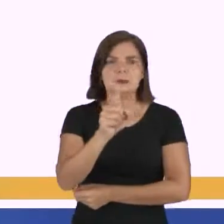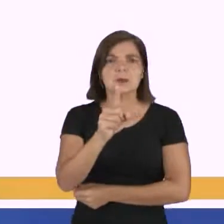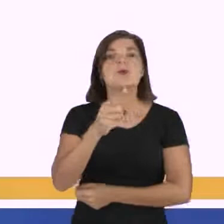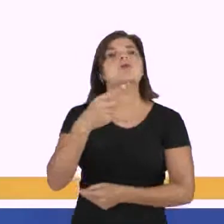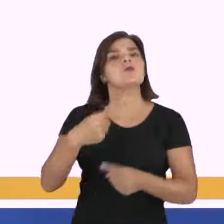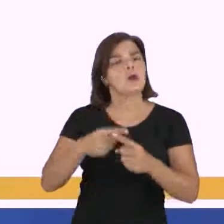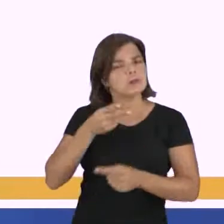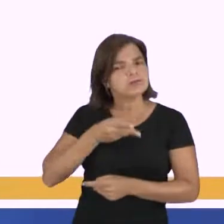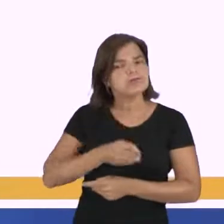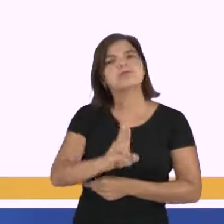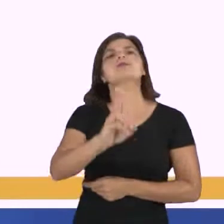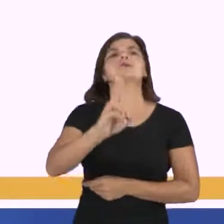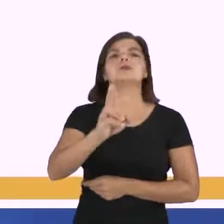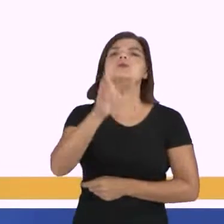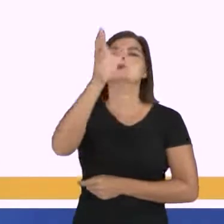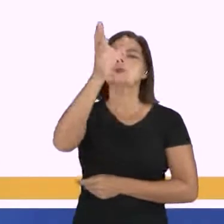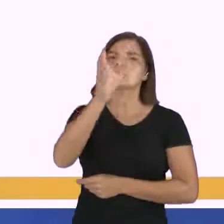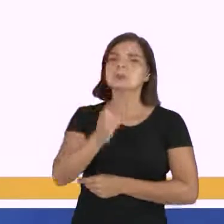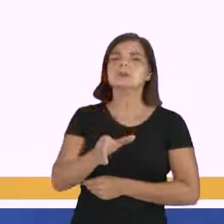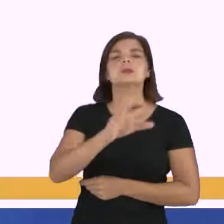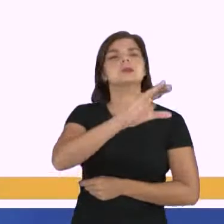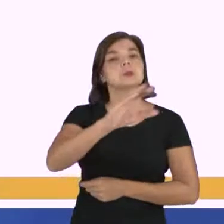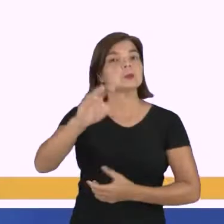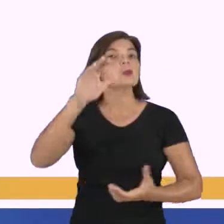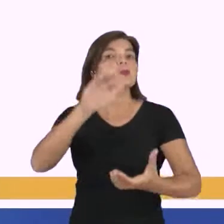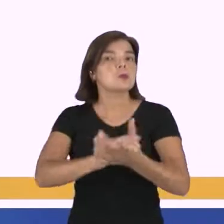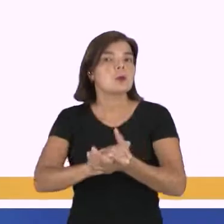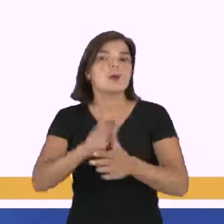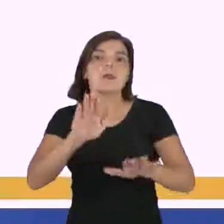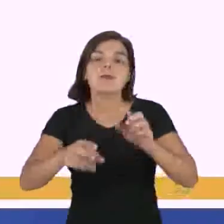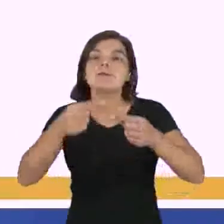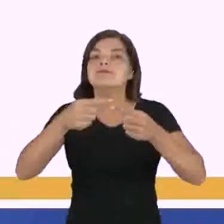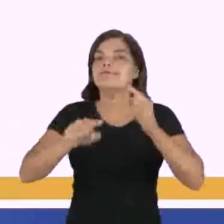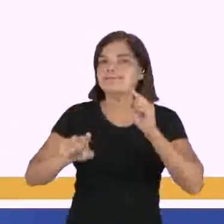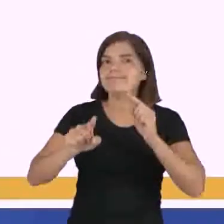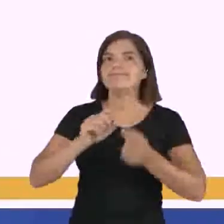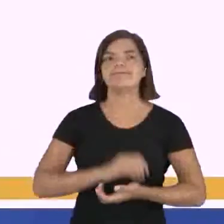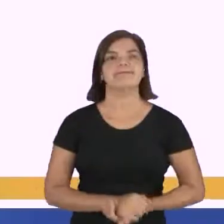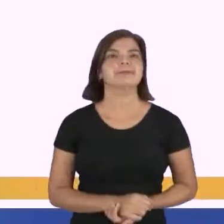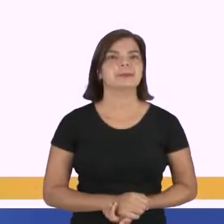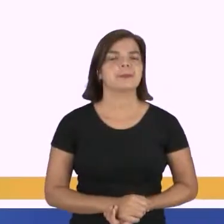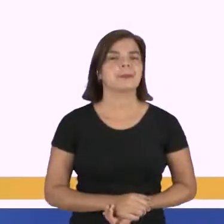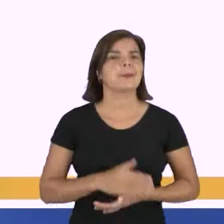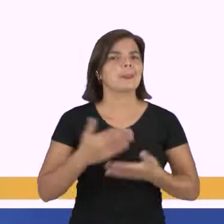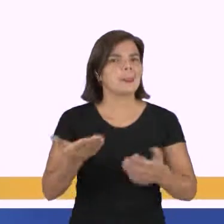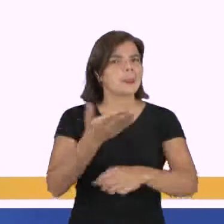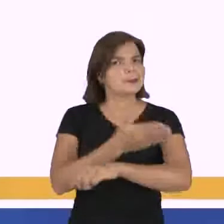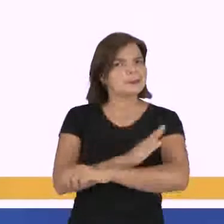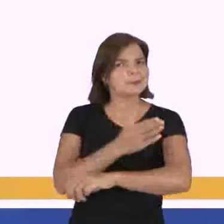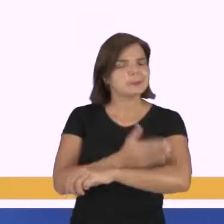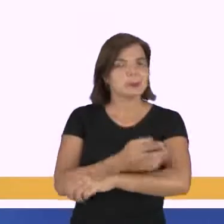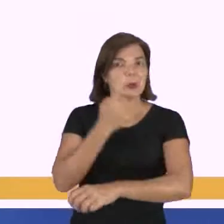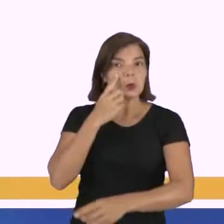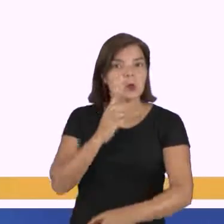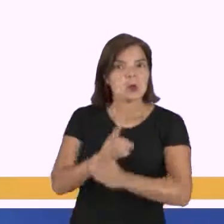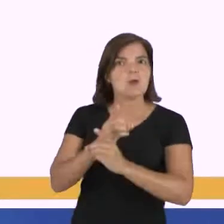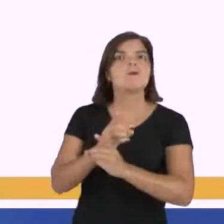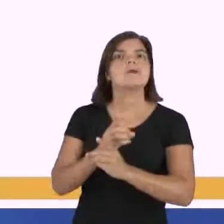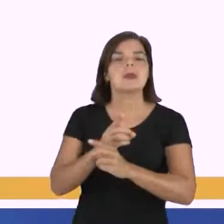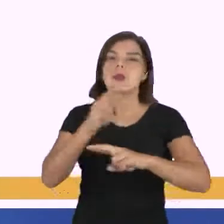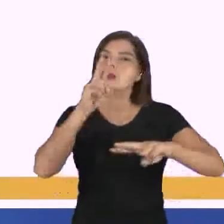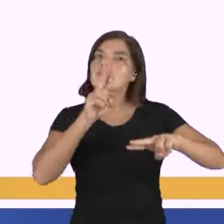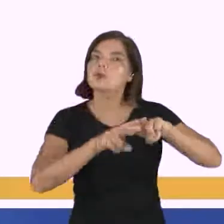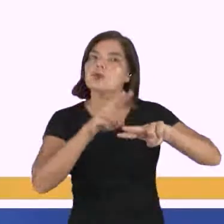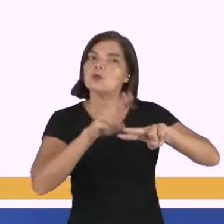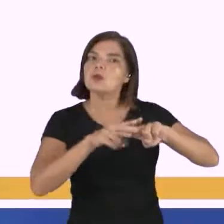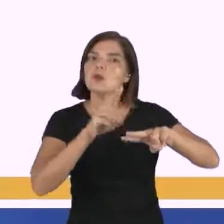atitude e ele continuou realizando casamentos apesar da proibição. Quando a prática dele foi descoberta, ele foi